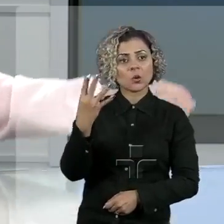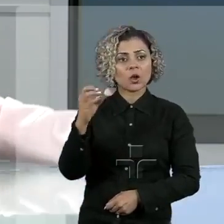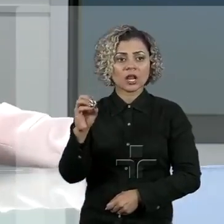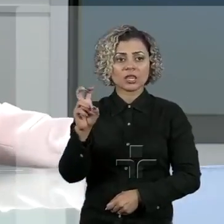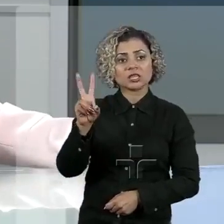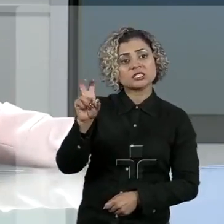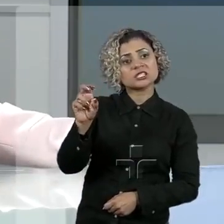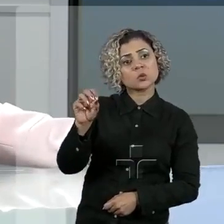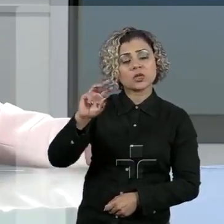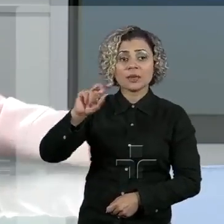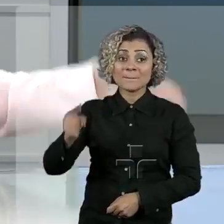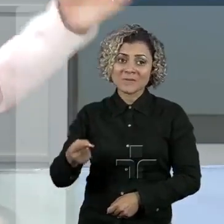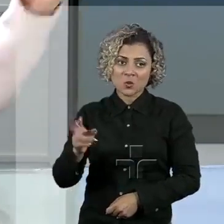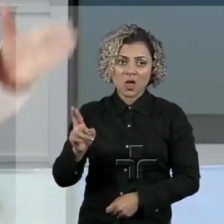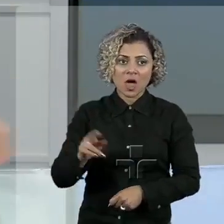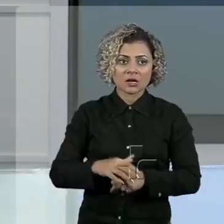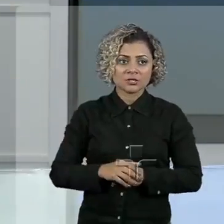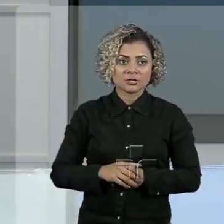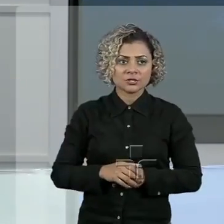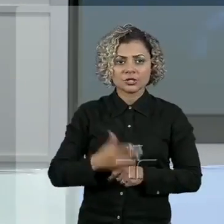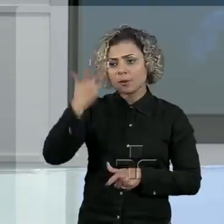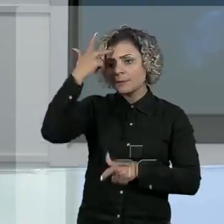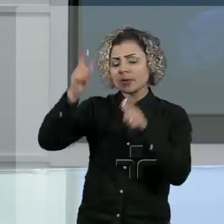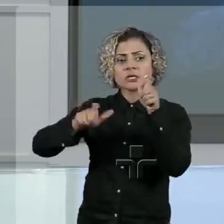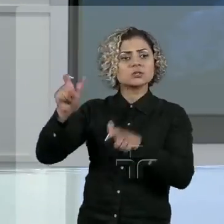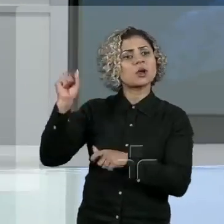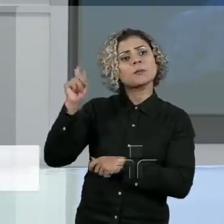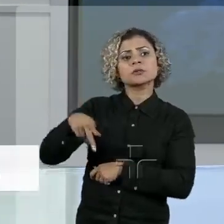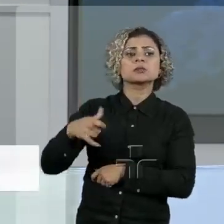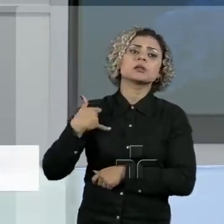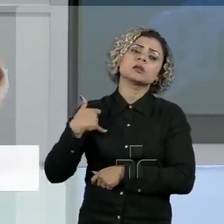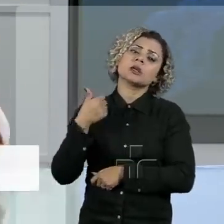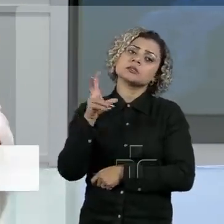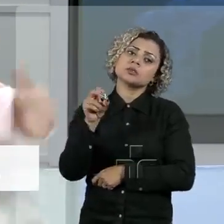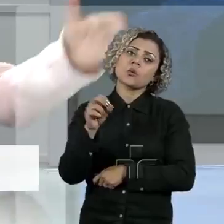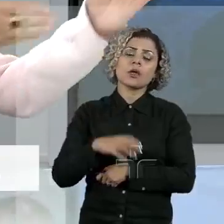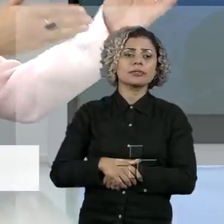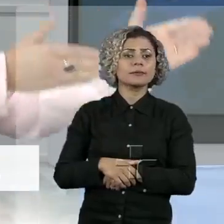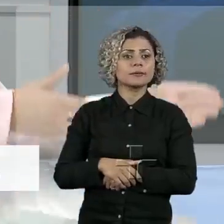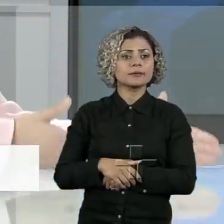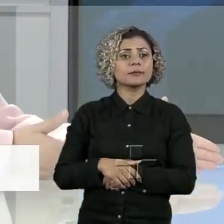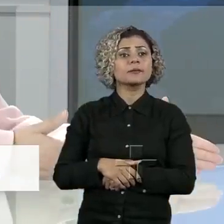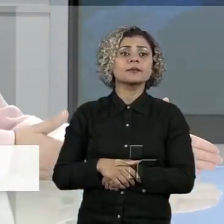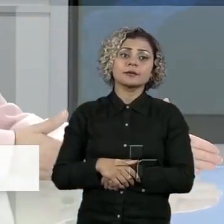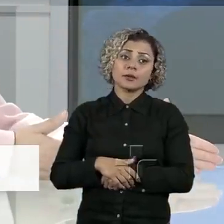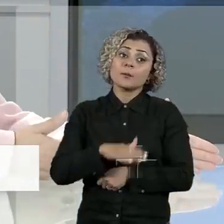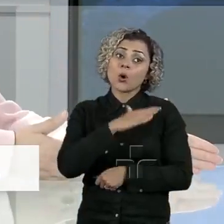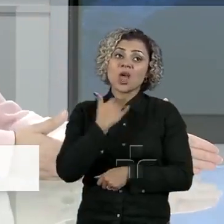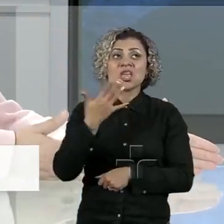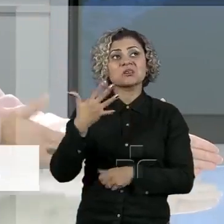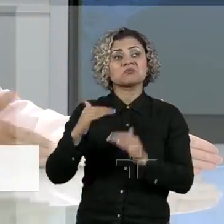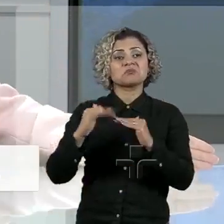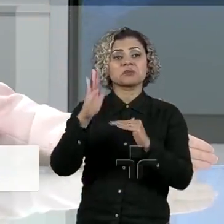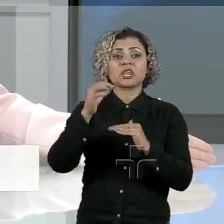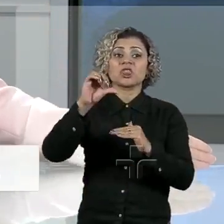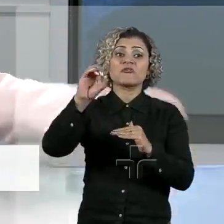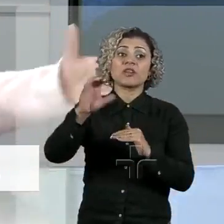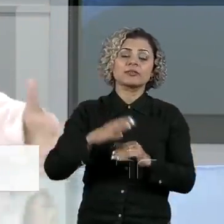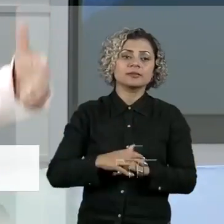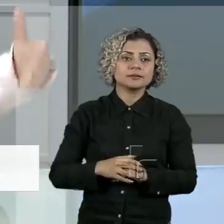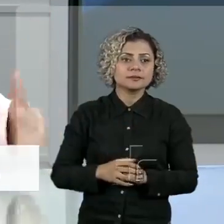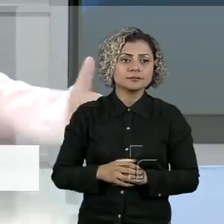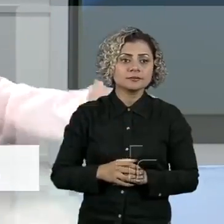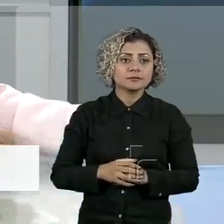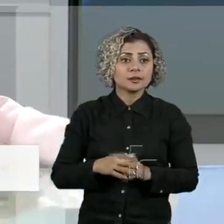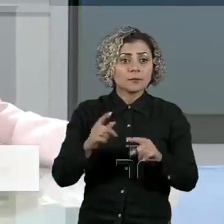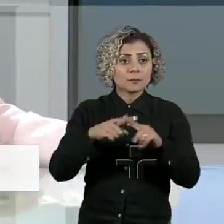40, 50 mil reais, com as pessoas se aposentando aos 50 e, graças a Deus, falecendo depois dos 90, com o